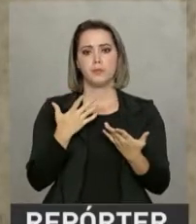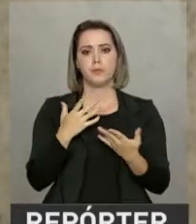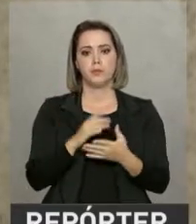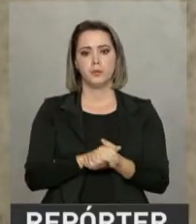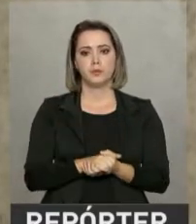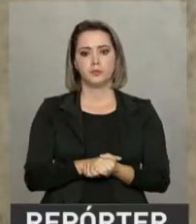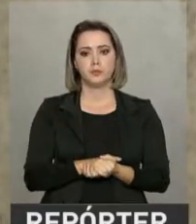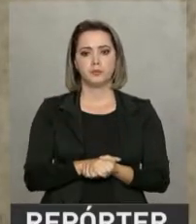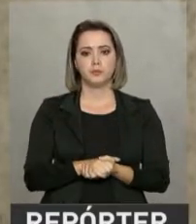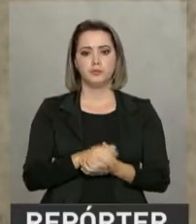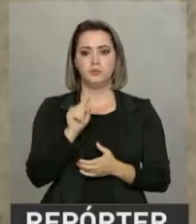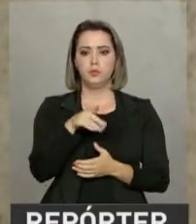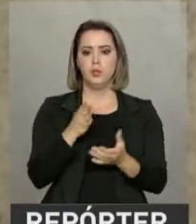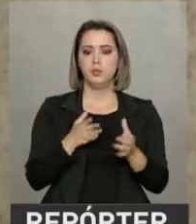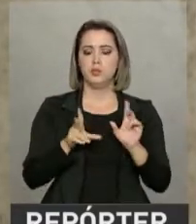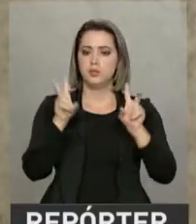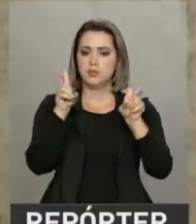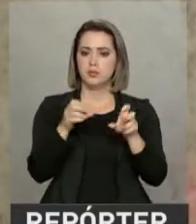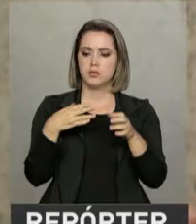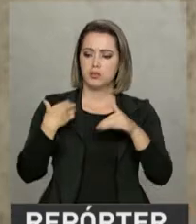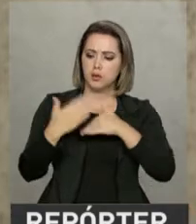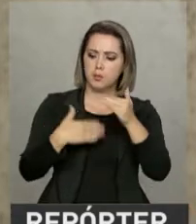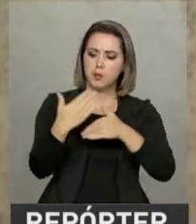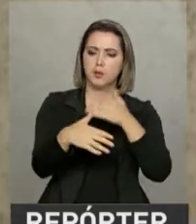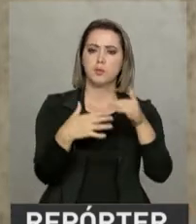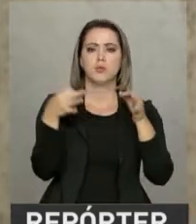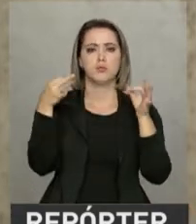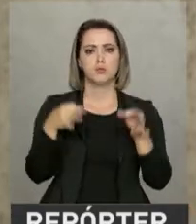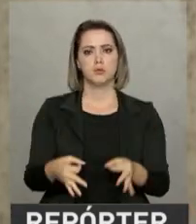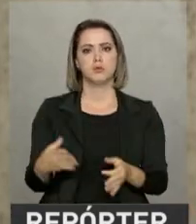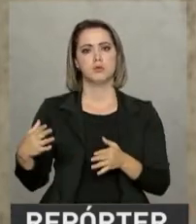que essa matéria ande com mais rapidez no Congresso Nacional.